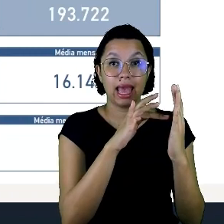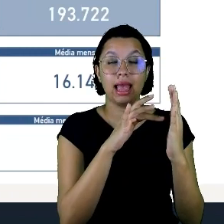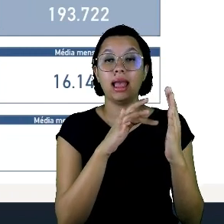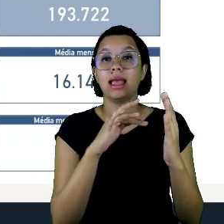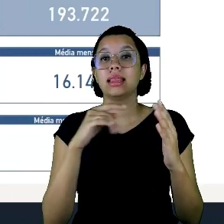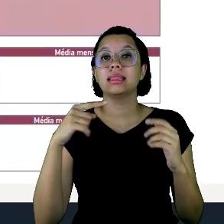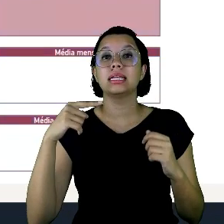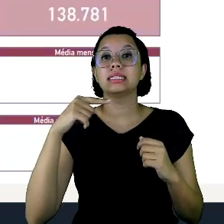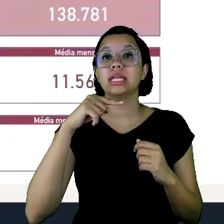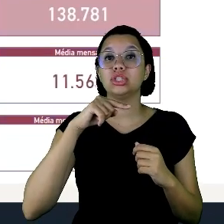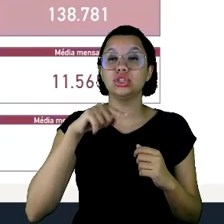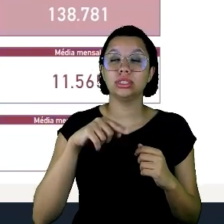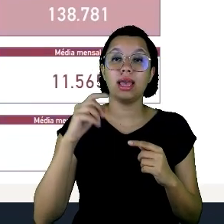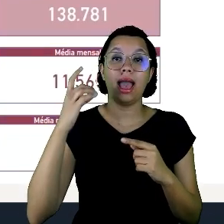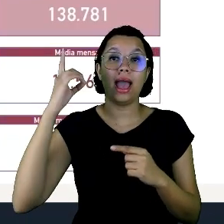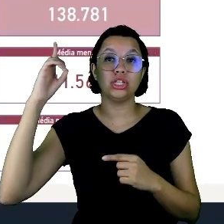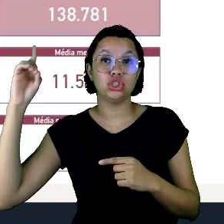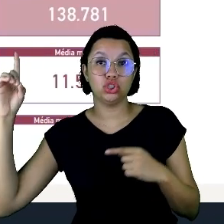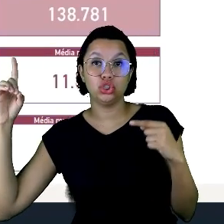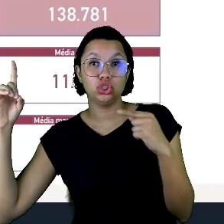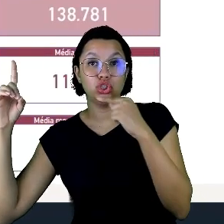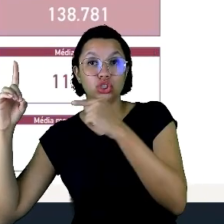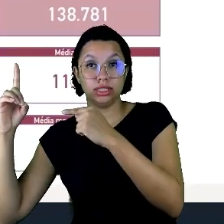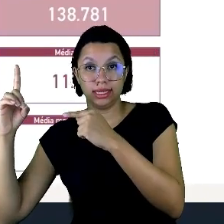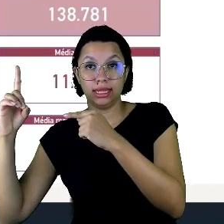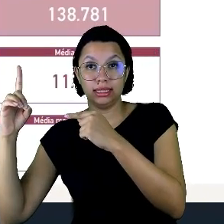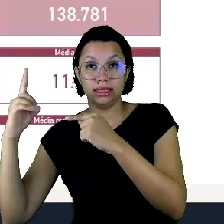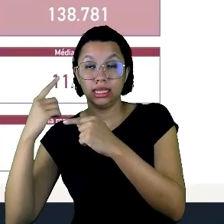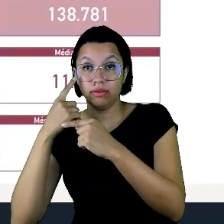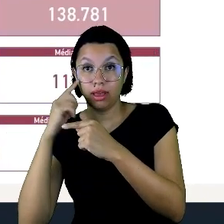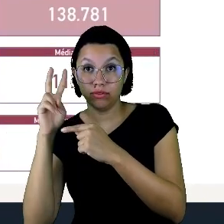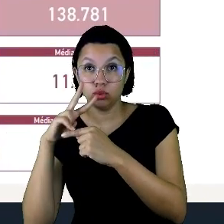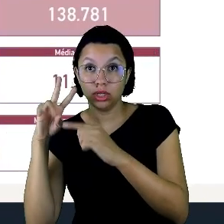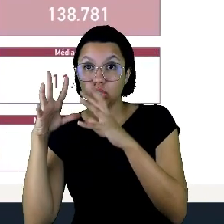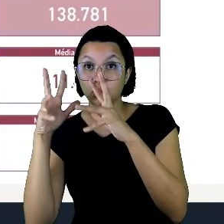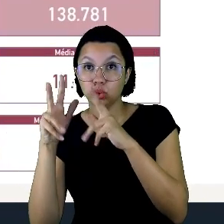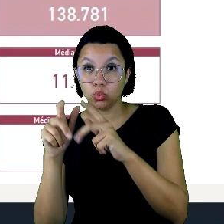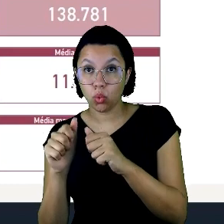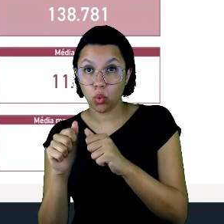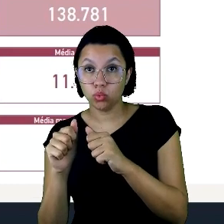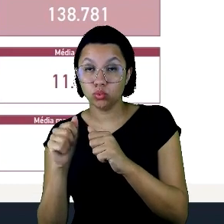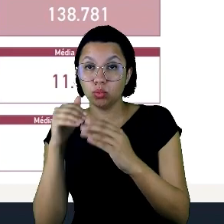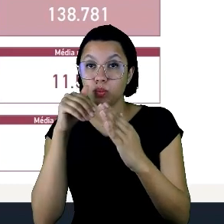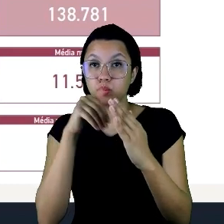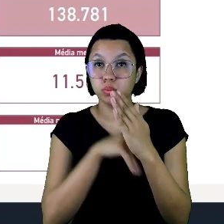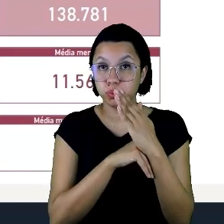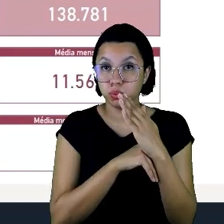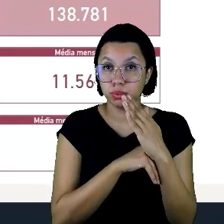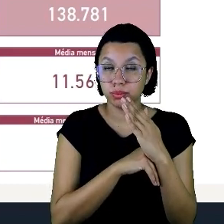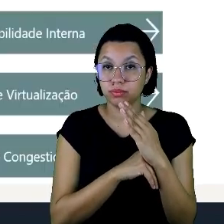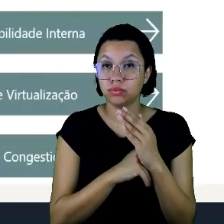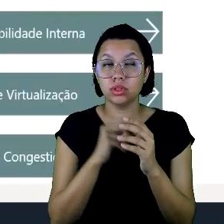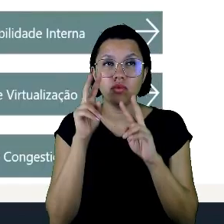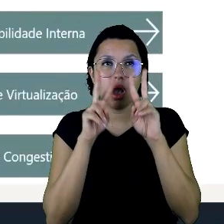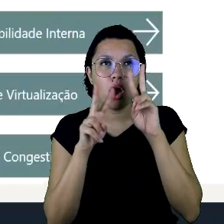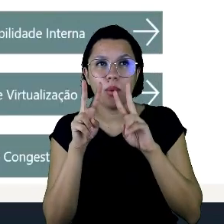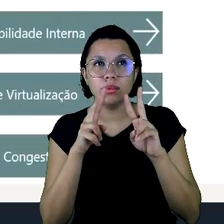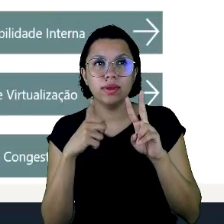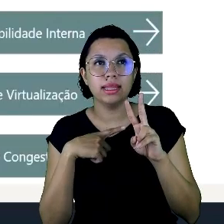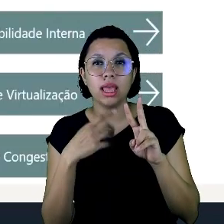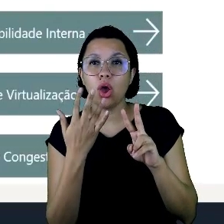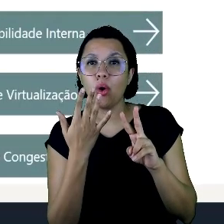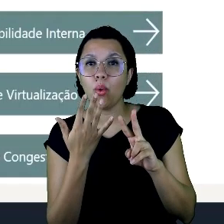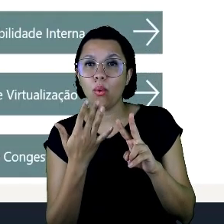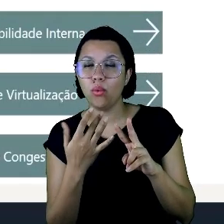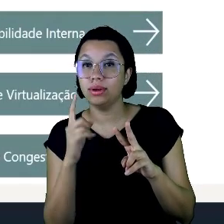direita, que ele vai para a próxima visualização, que são os baixados. E aí vocês podem observar que